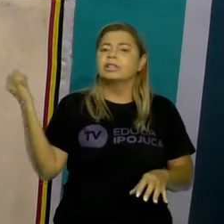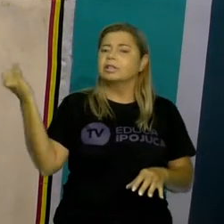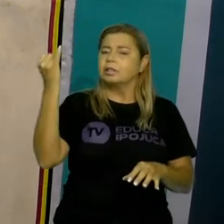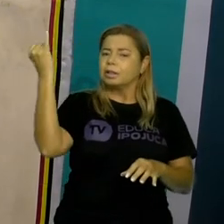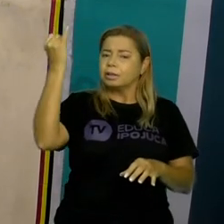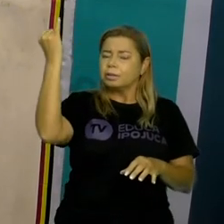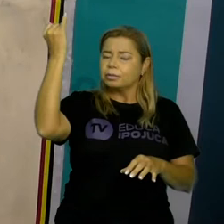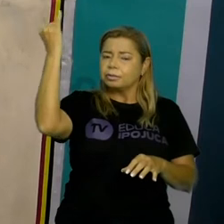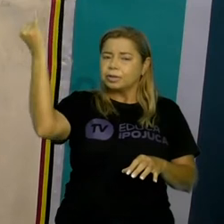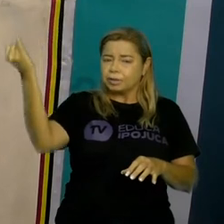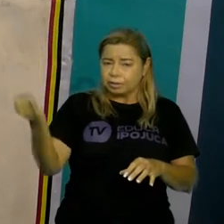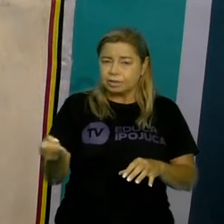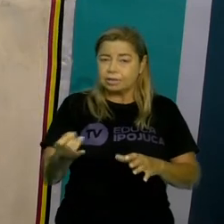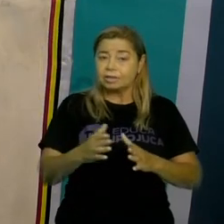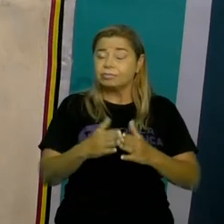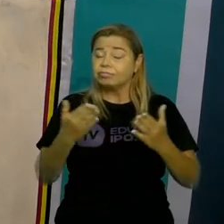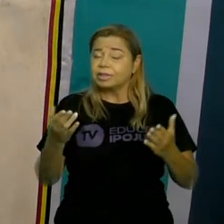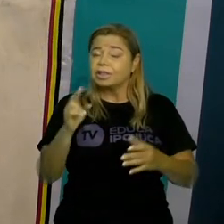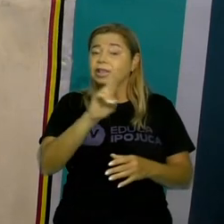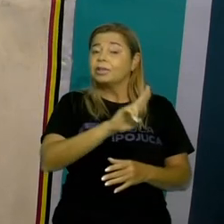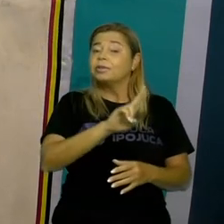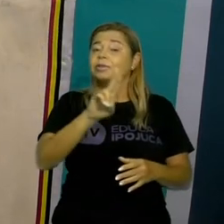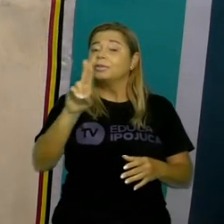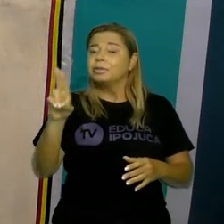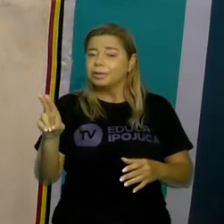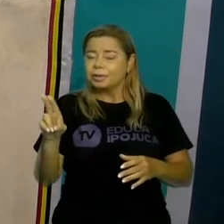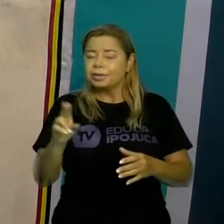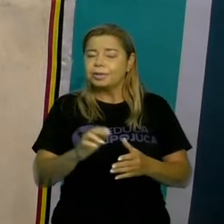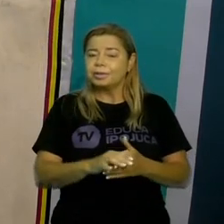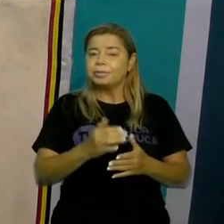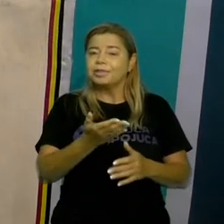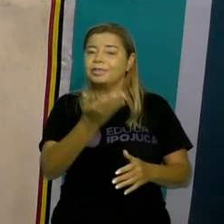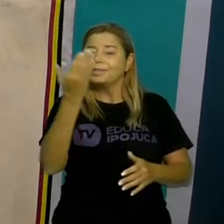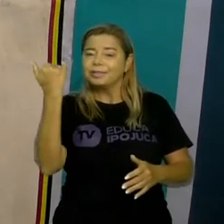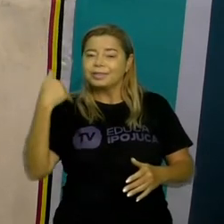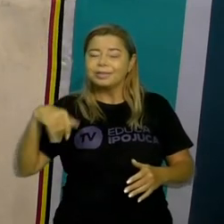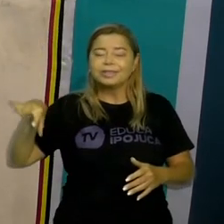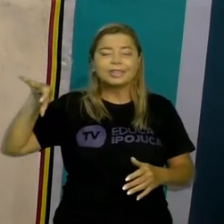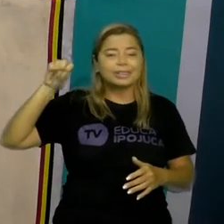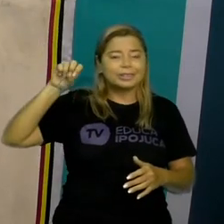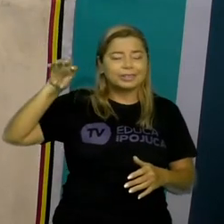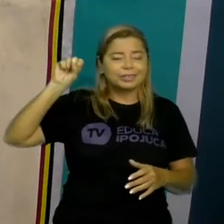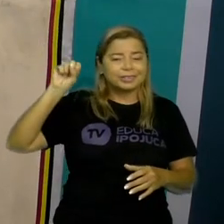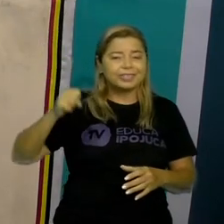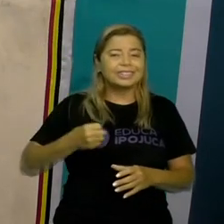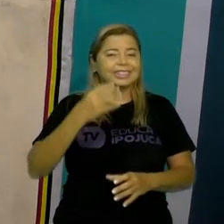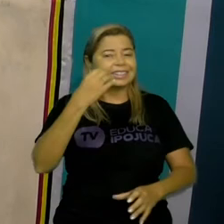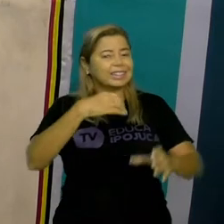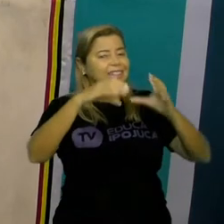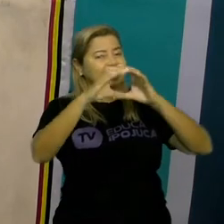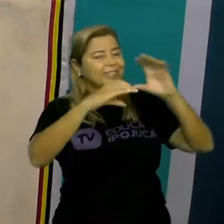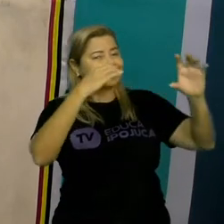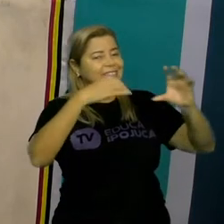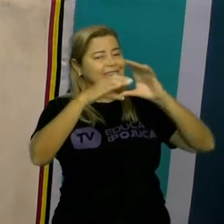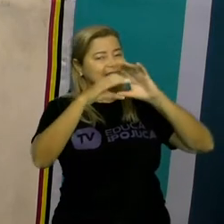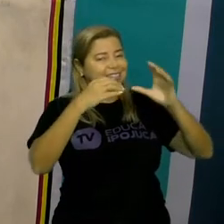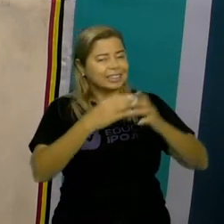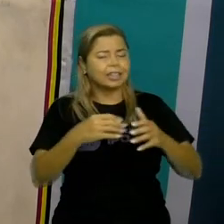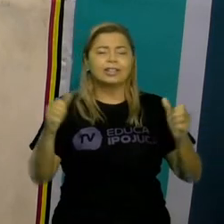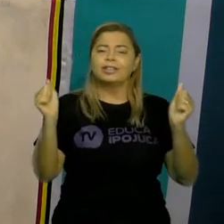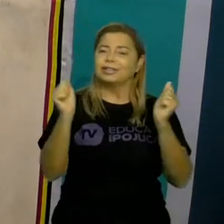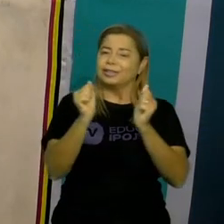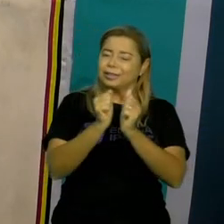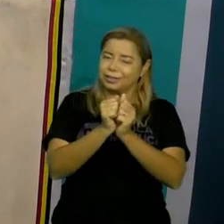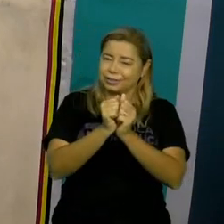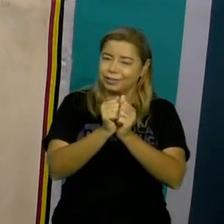gente, né? Que faz parte da nossa identidade. Vamos ouvir essa musiquinha junto com a